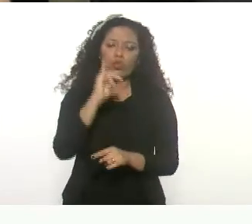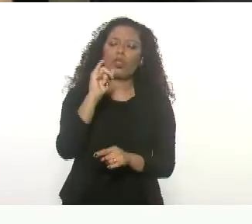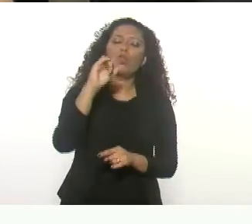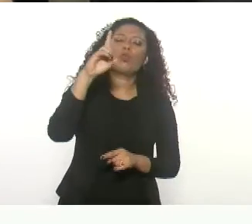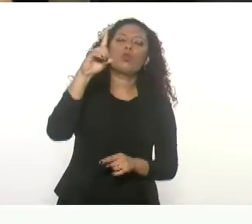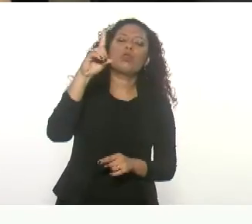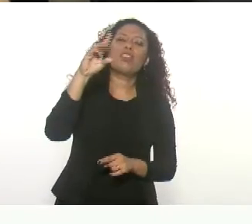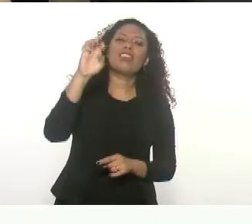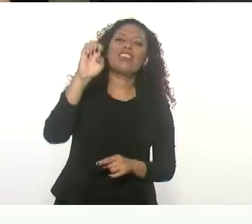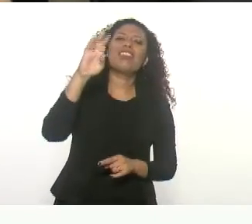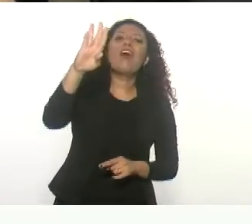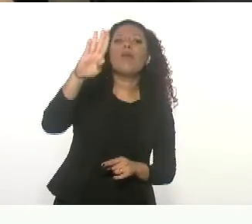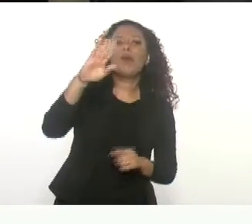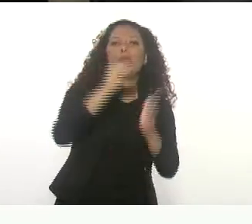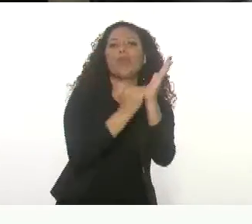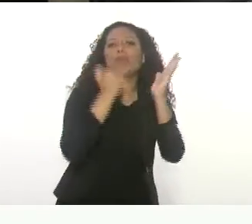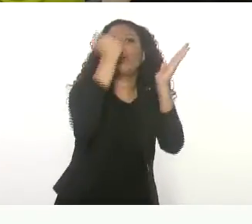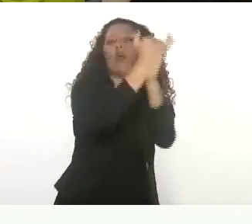na qualidade do ensino.